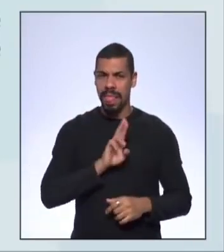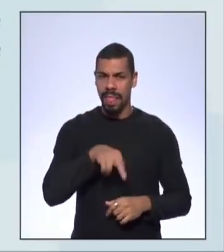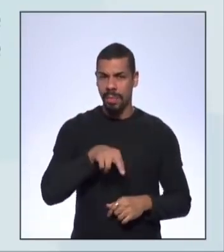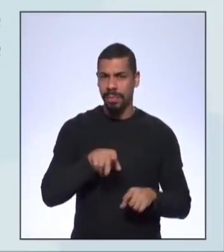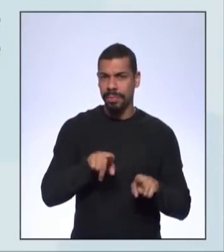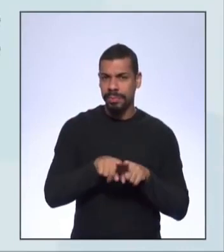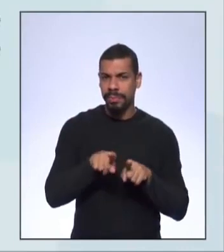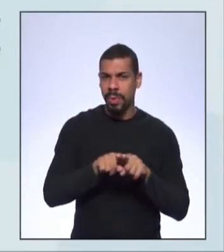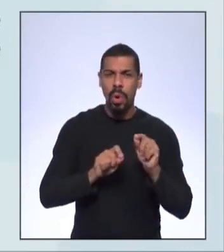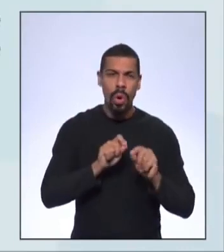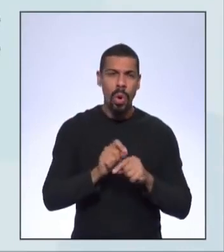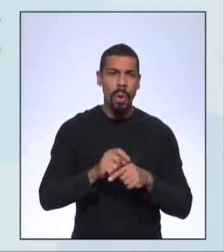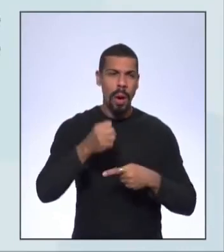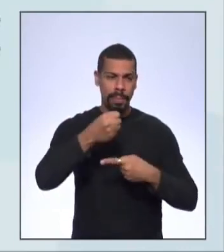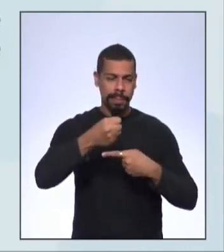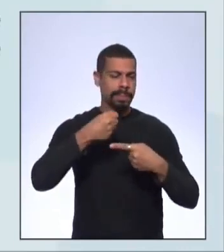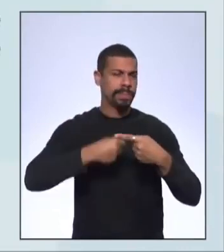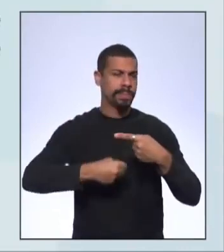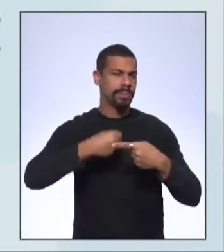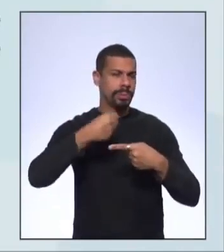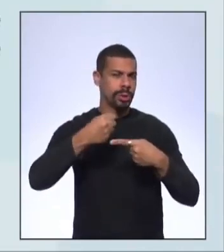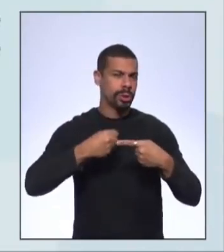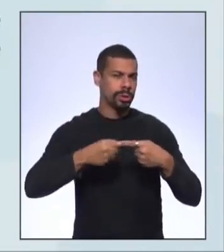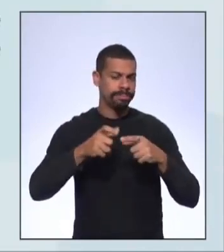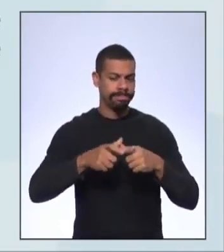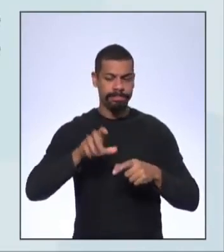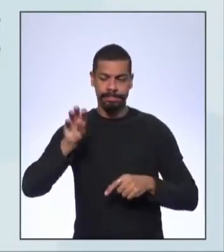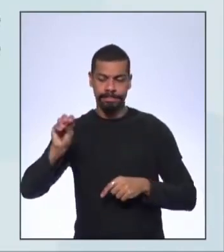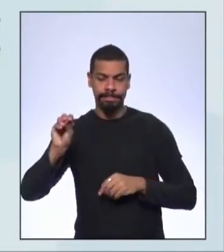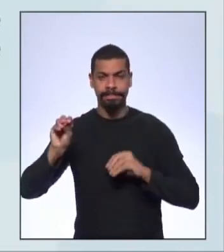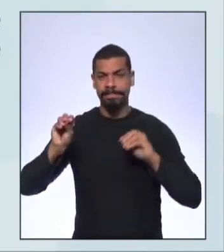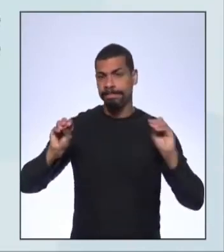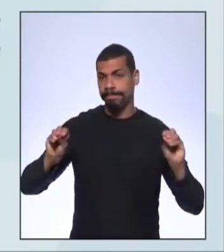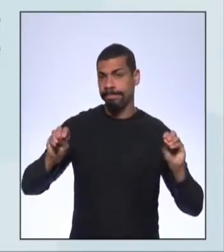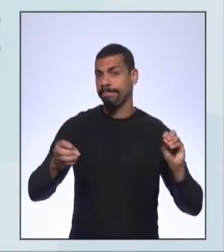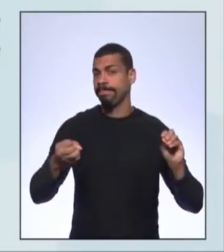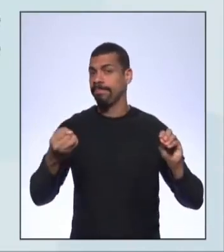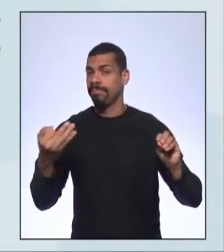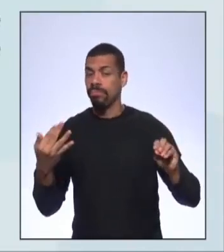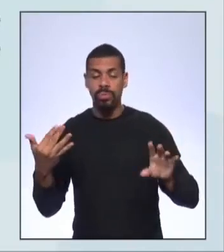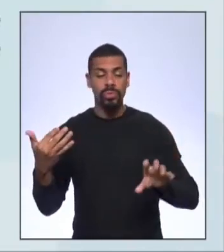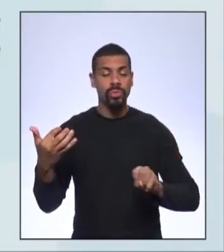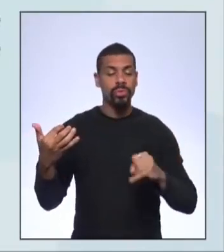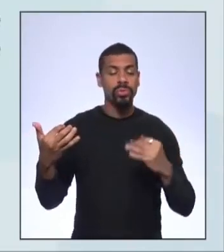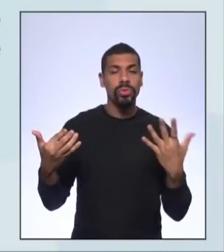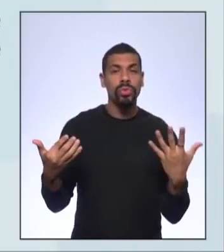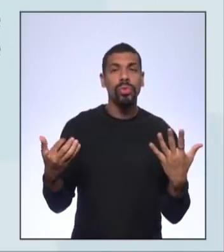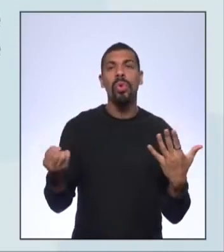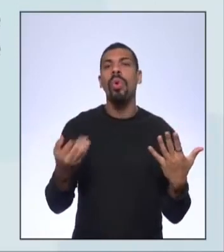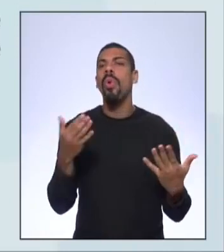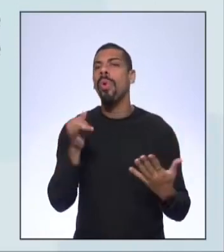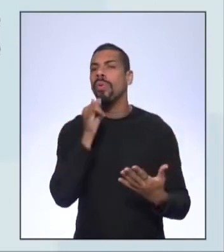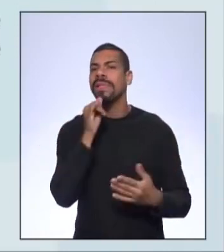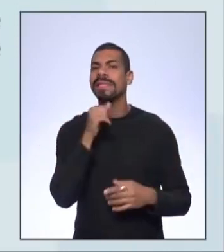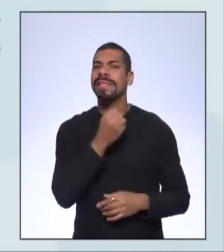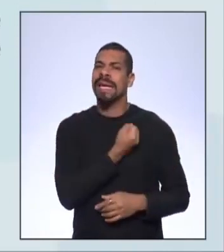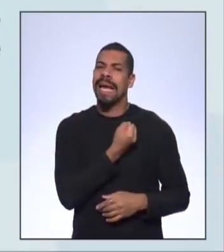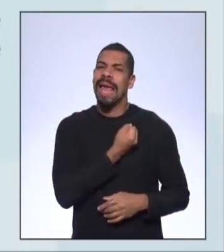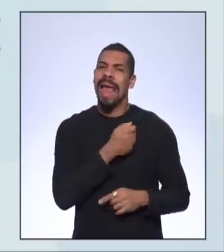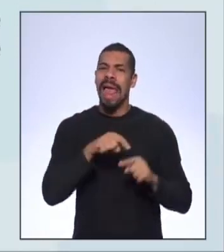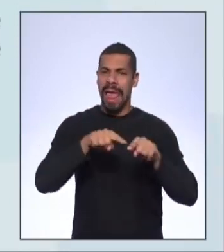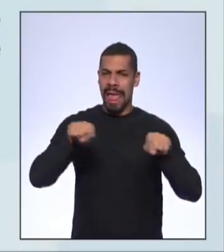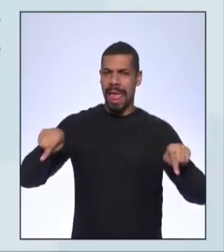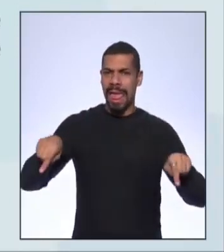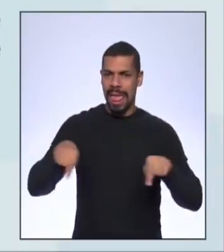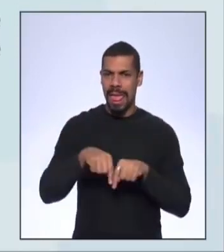uma fração, né, entre duas grandezas, entre o número de alunos que preferem ir